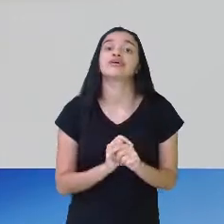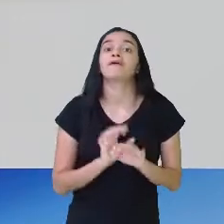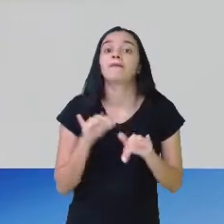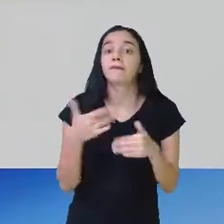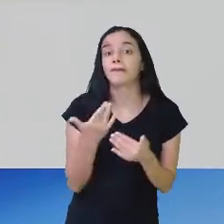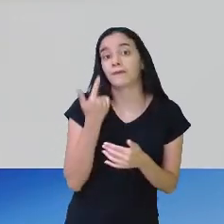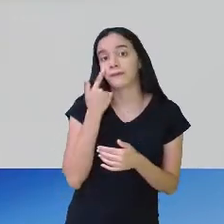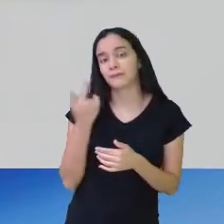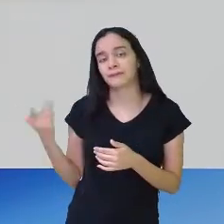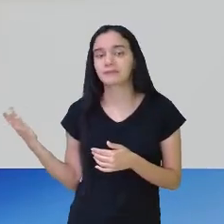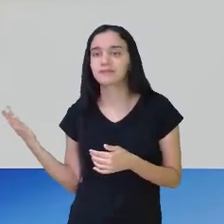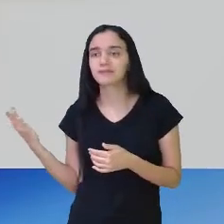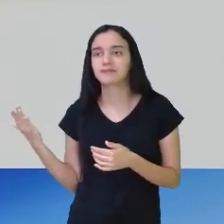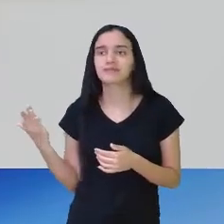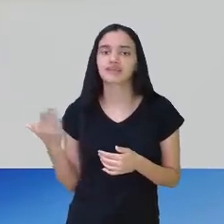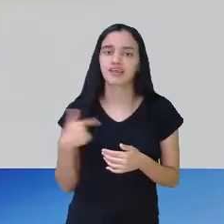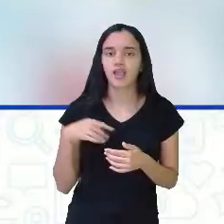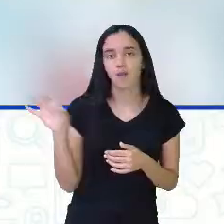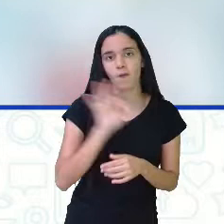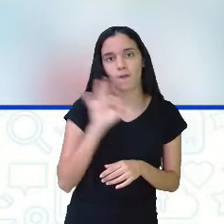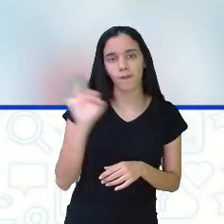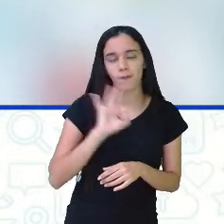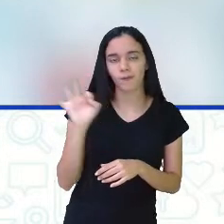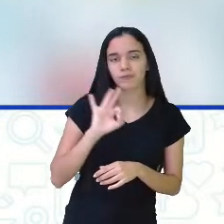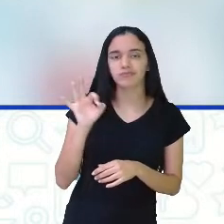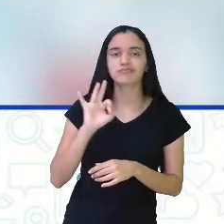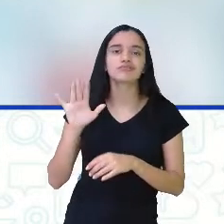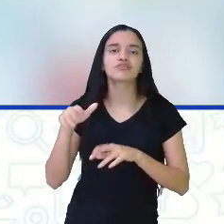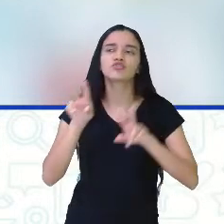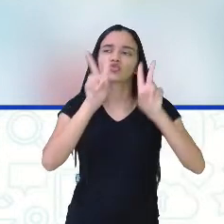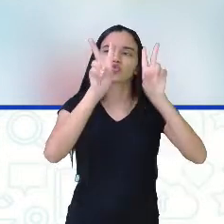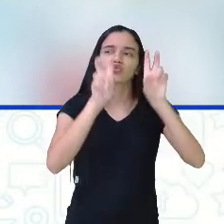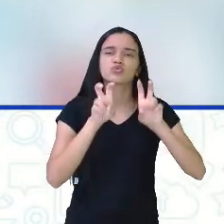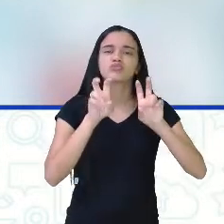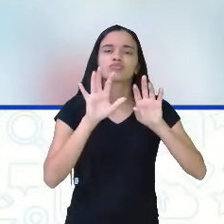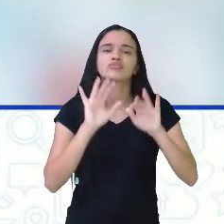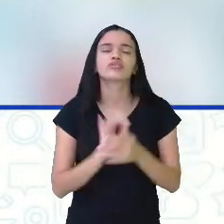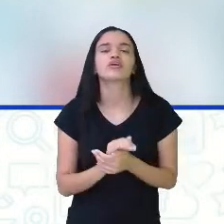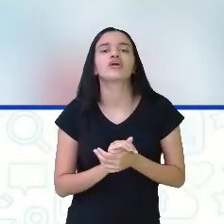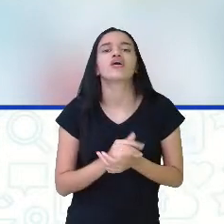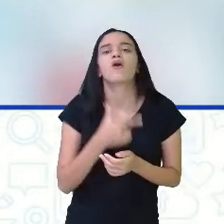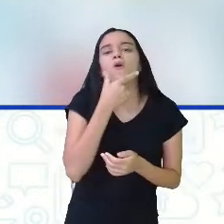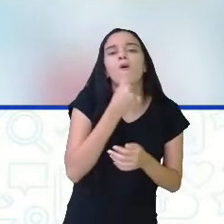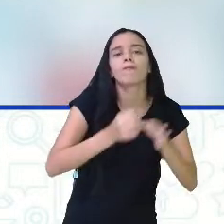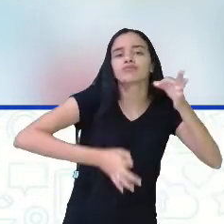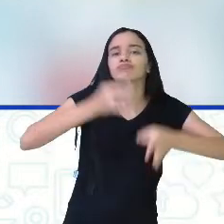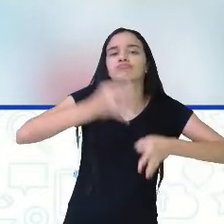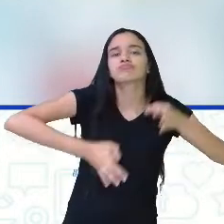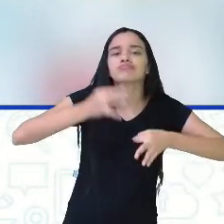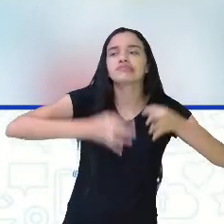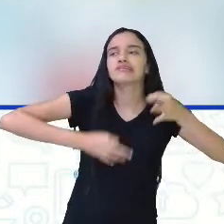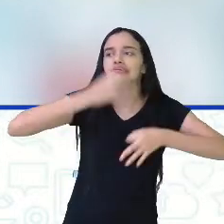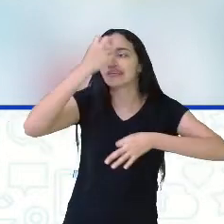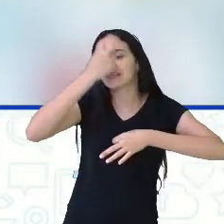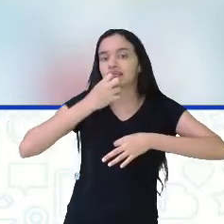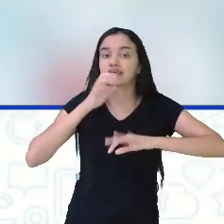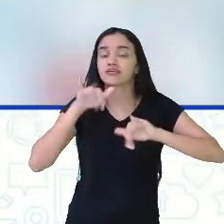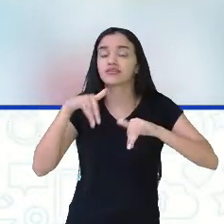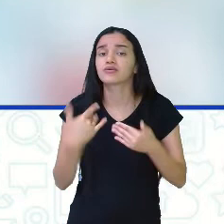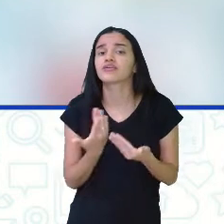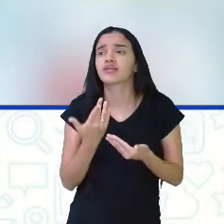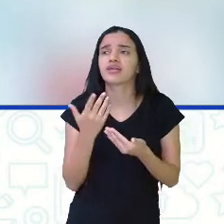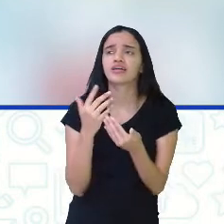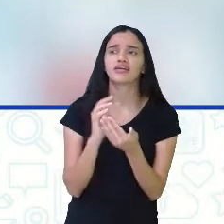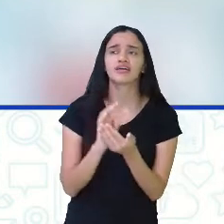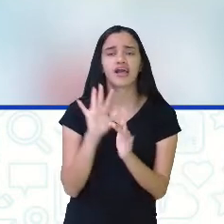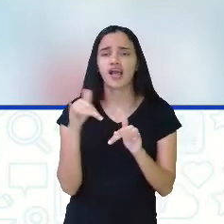O próximo, ó. Esse aqui eu acho ótimo. Quando ele bota só o título, Justiça dos Homens, cega. O que ele está querendo falar